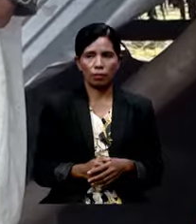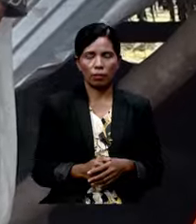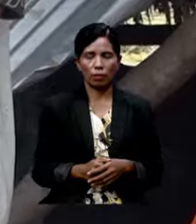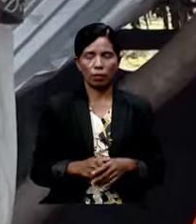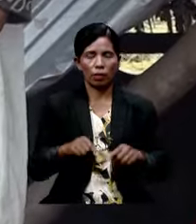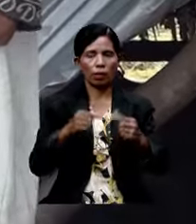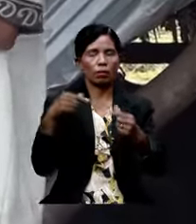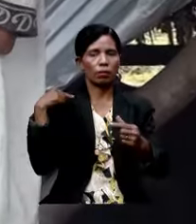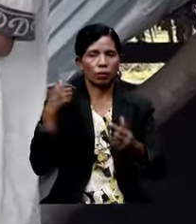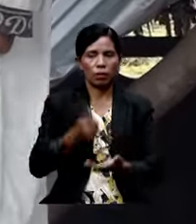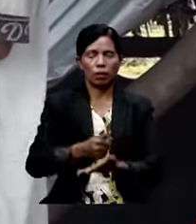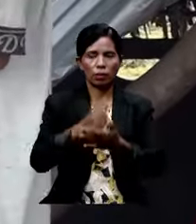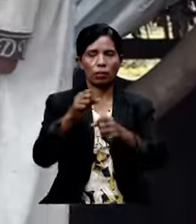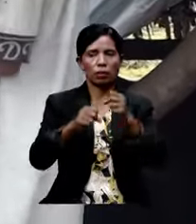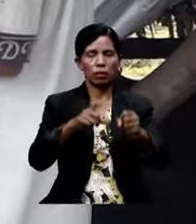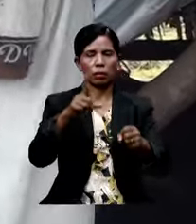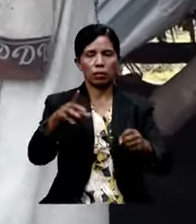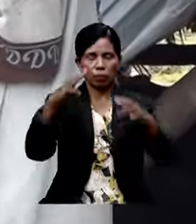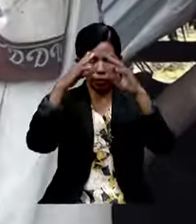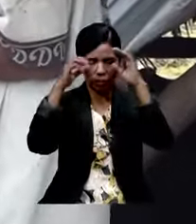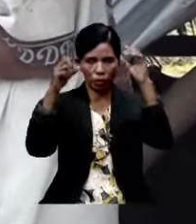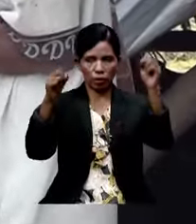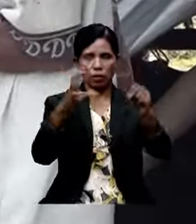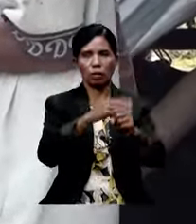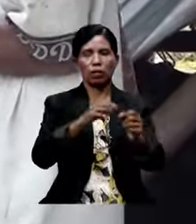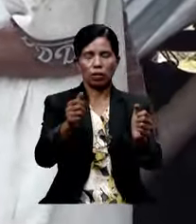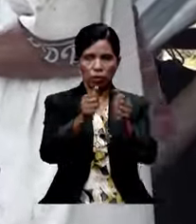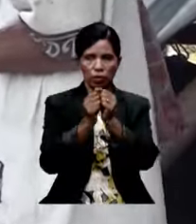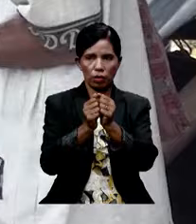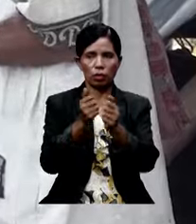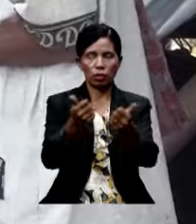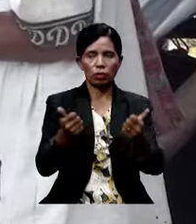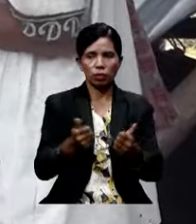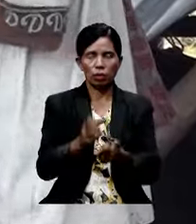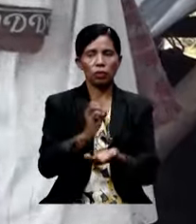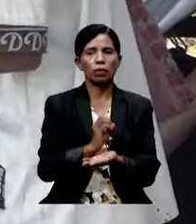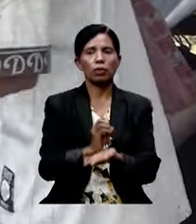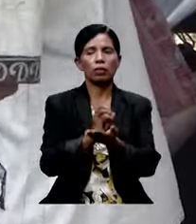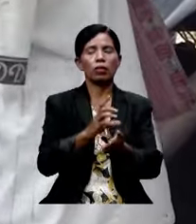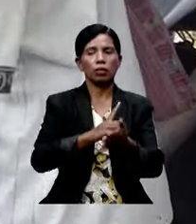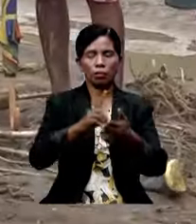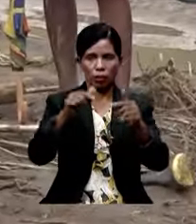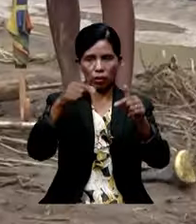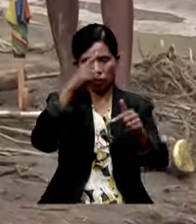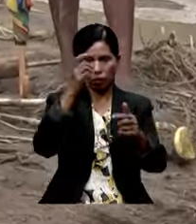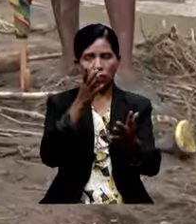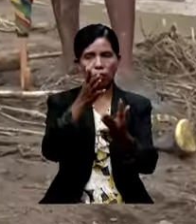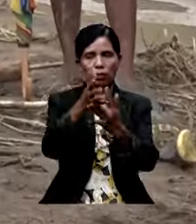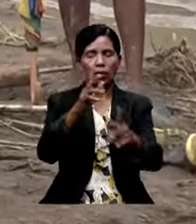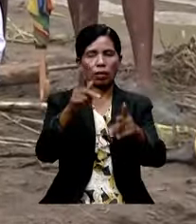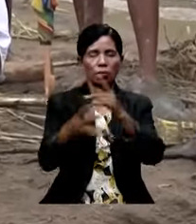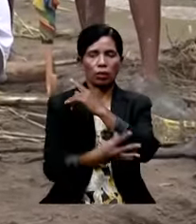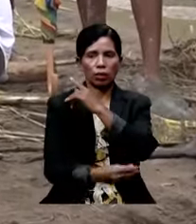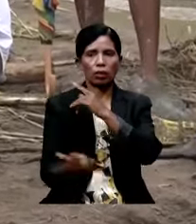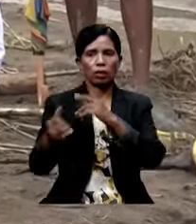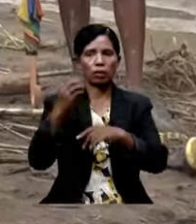Equipa Gabinete Apoia a Sociedade Civil, Presidência da República, Ramuto com a Autoridade Raiowa, Smanane, Tamasai, Vulnerável Sirane